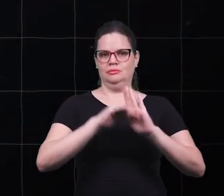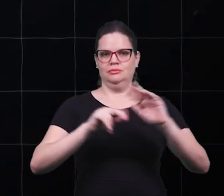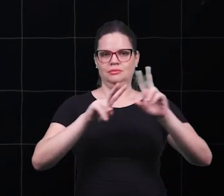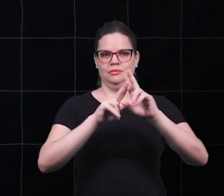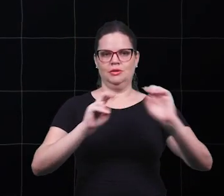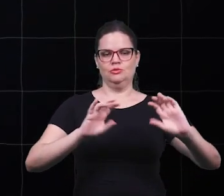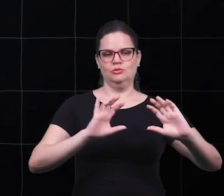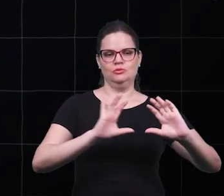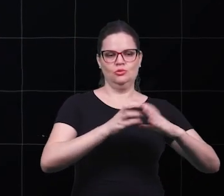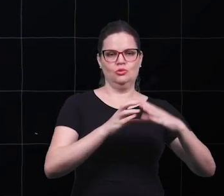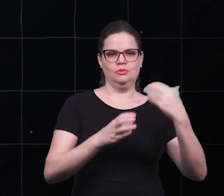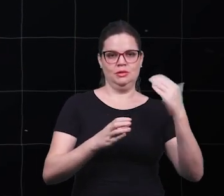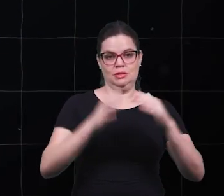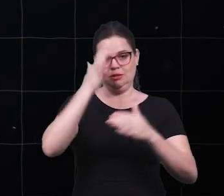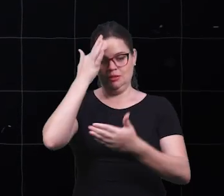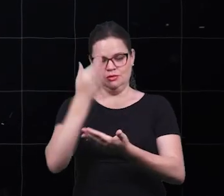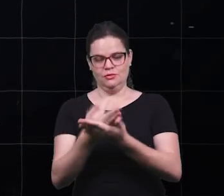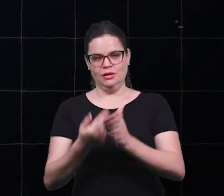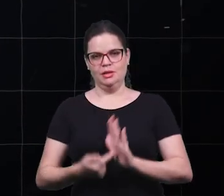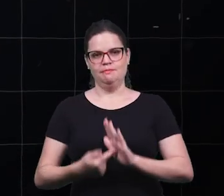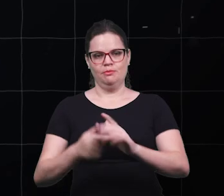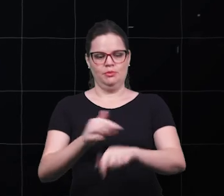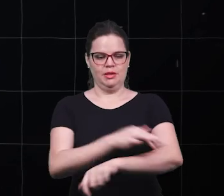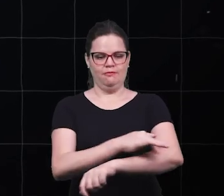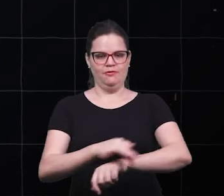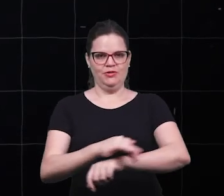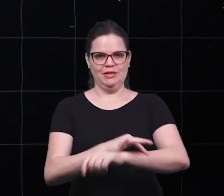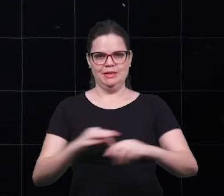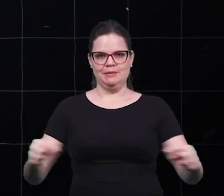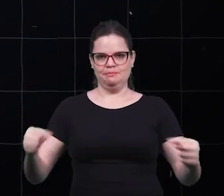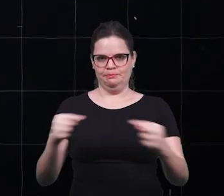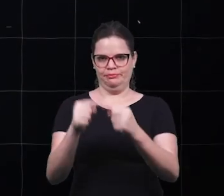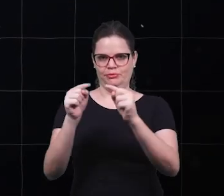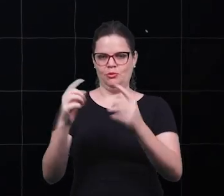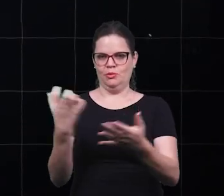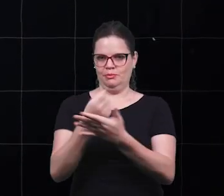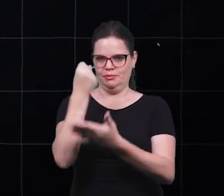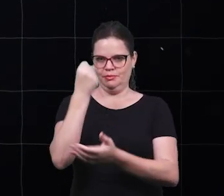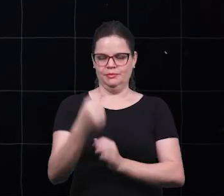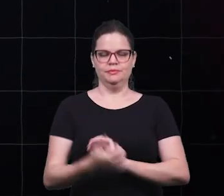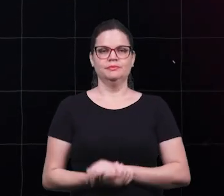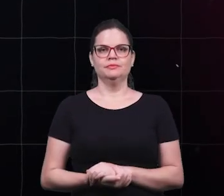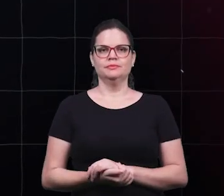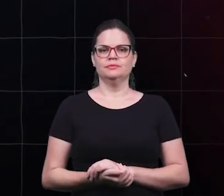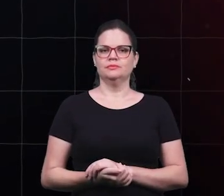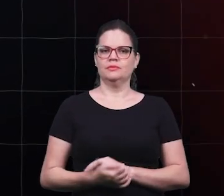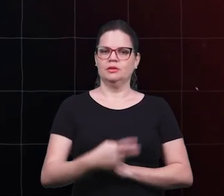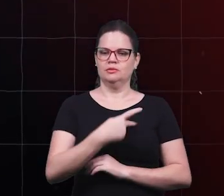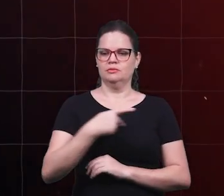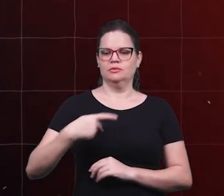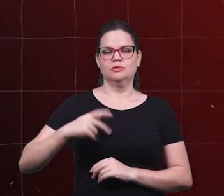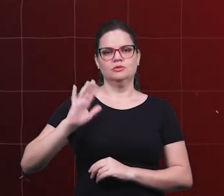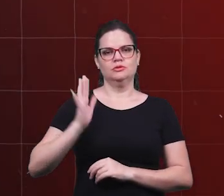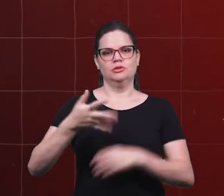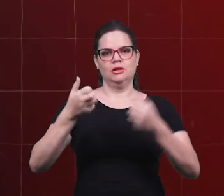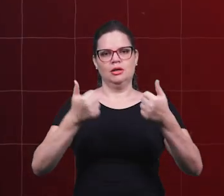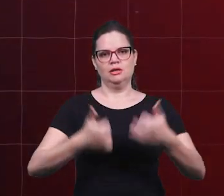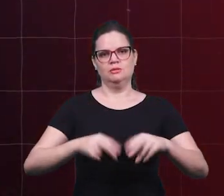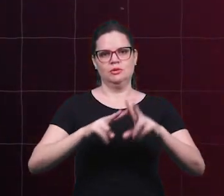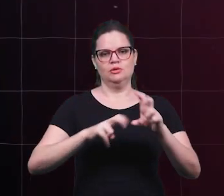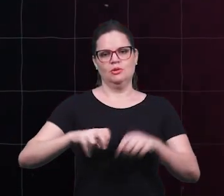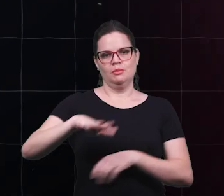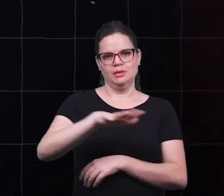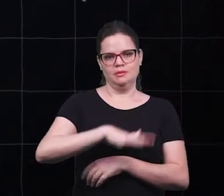a física do arrebatamento. Os companheiros pastores já falaram a respeito do espaço,